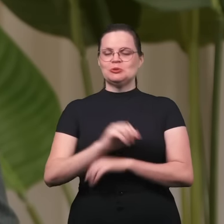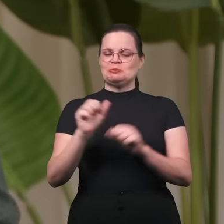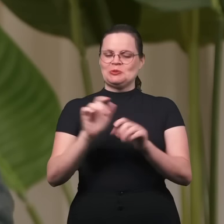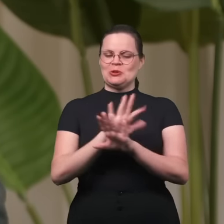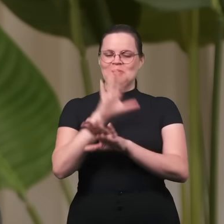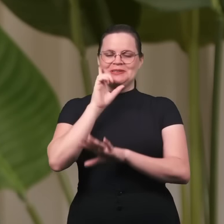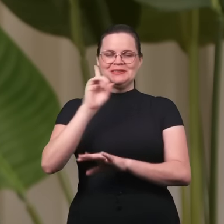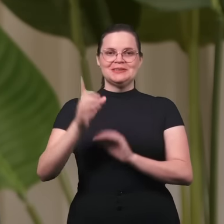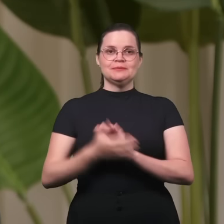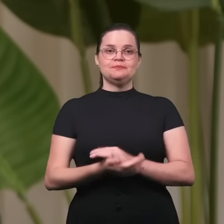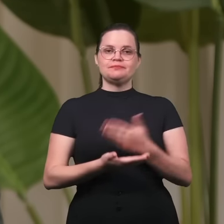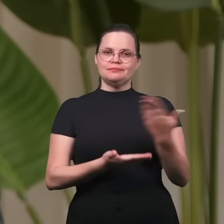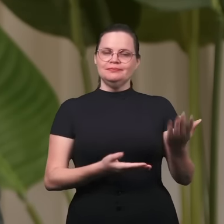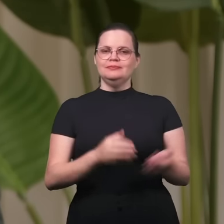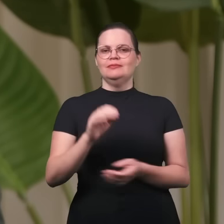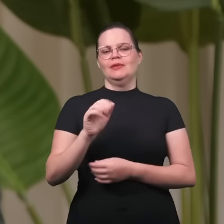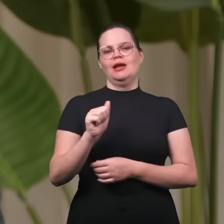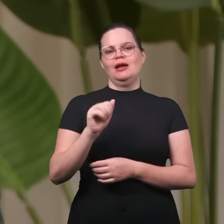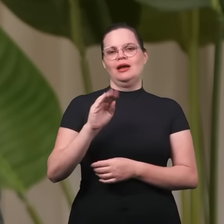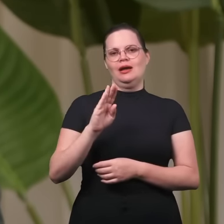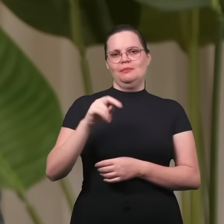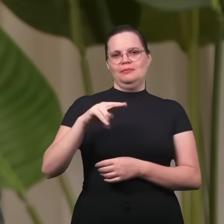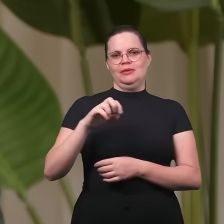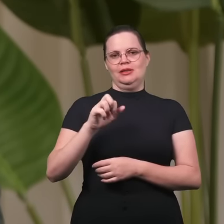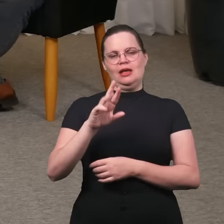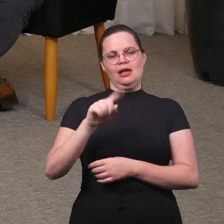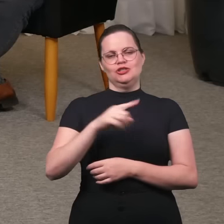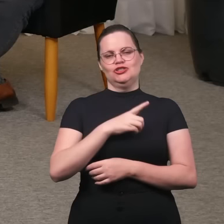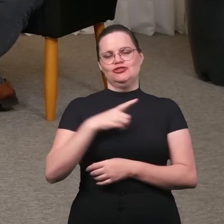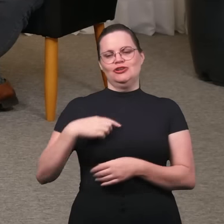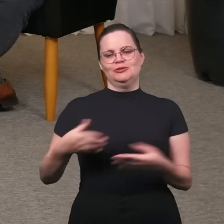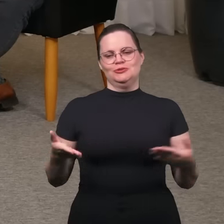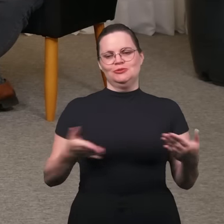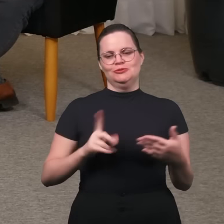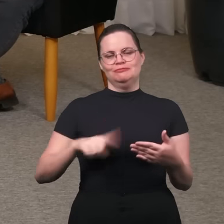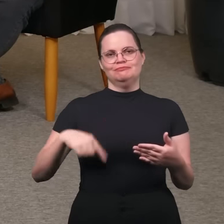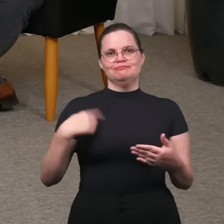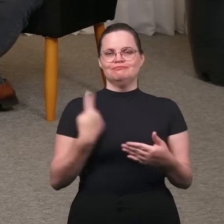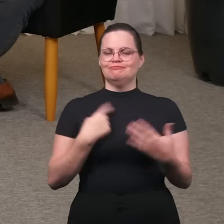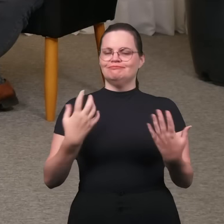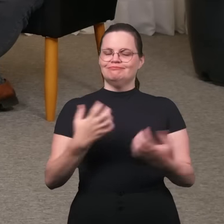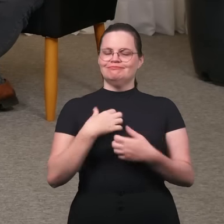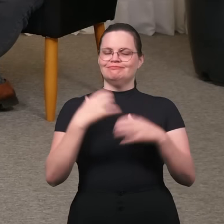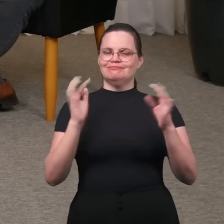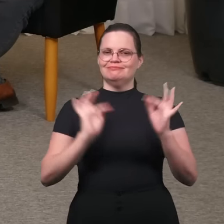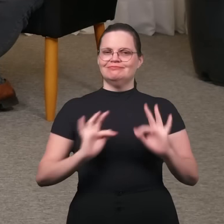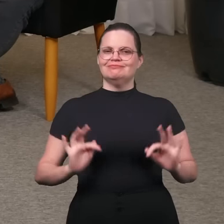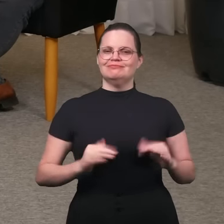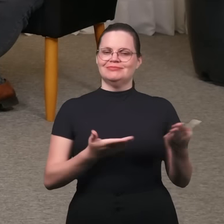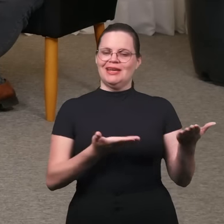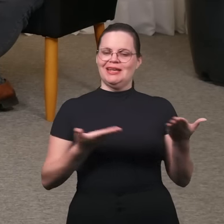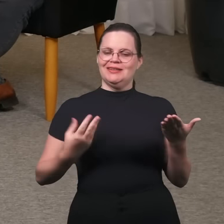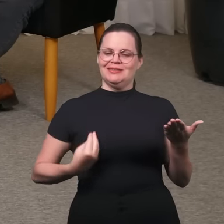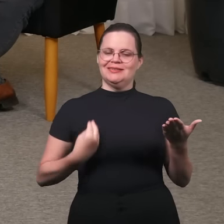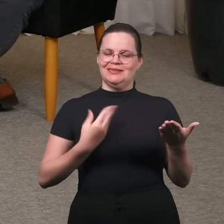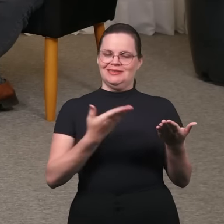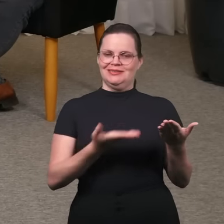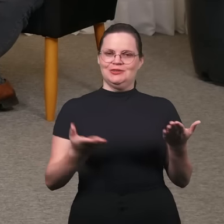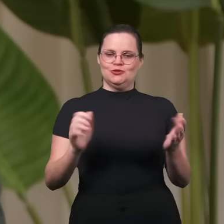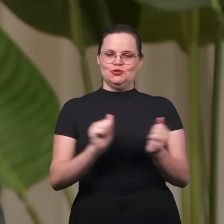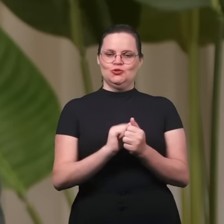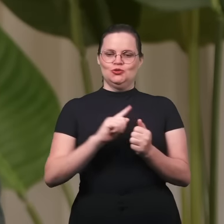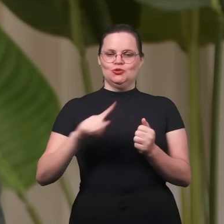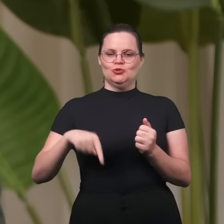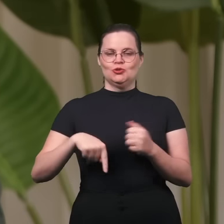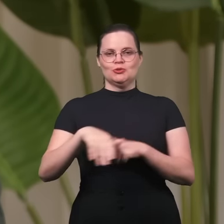Amém. Abner é um diácono hoje, né? Estamos super felizes em recebê-los aqui